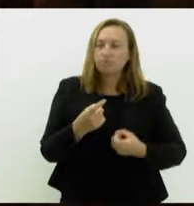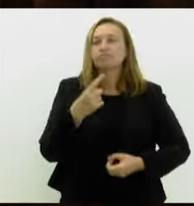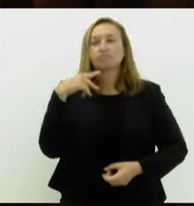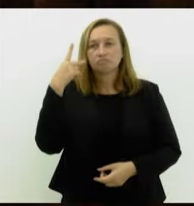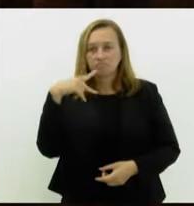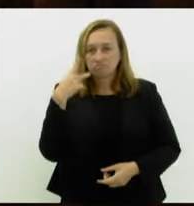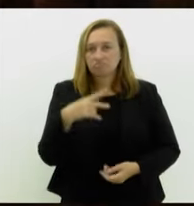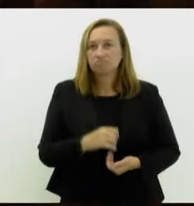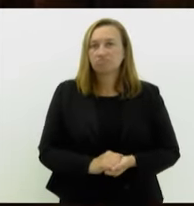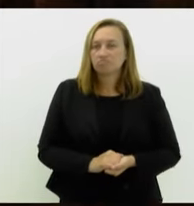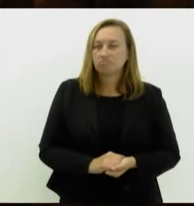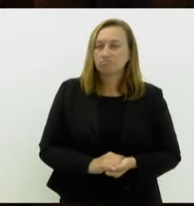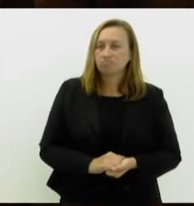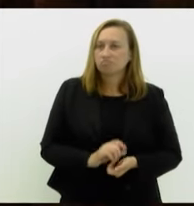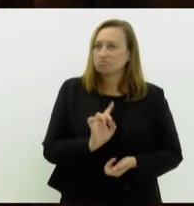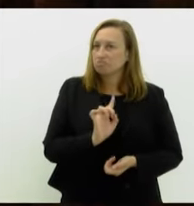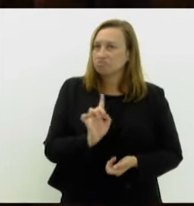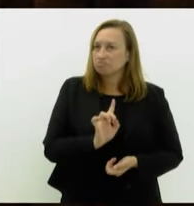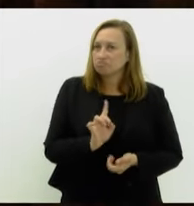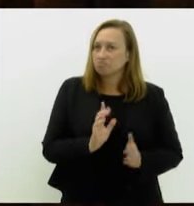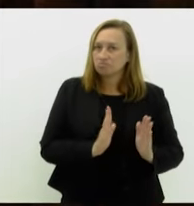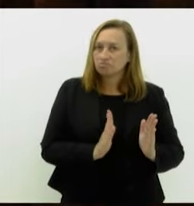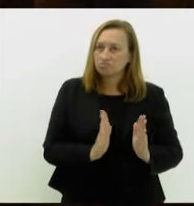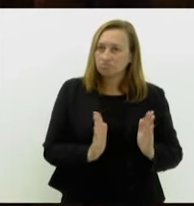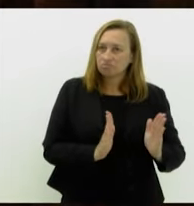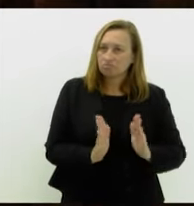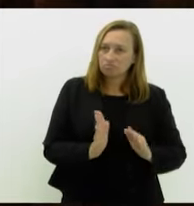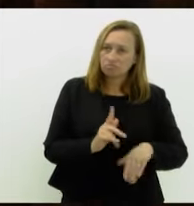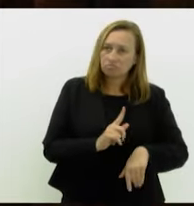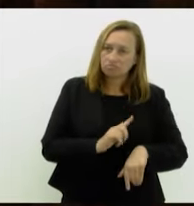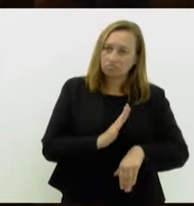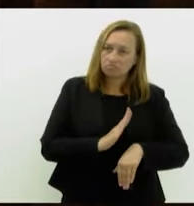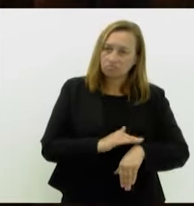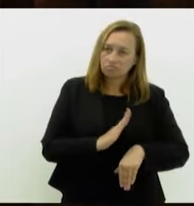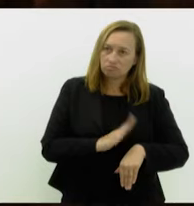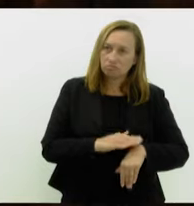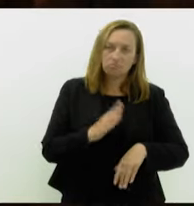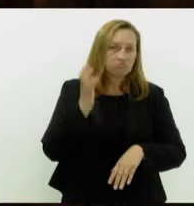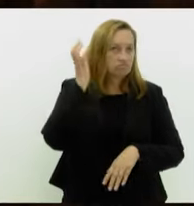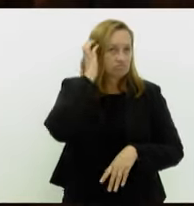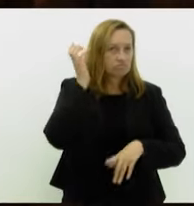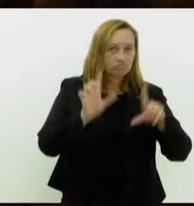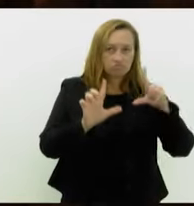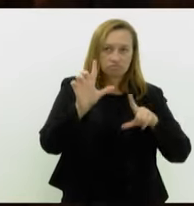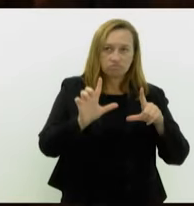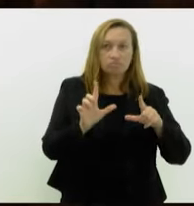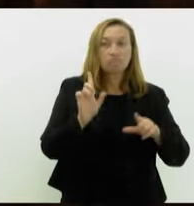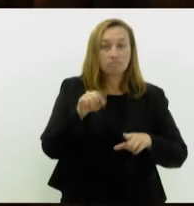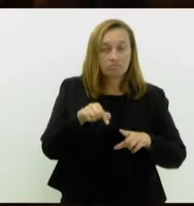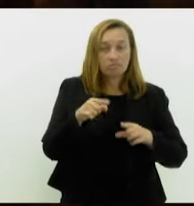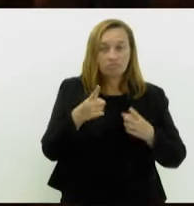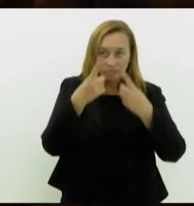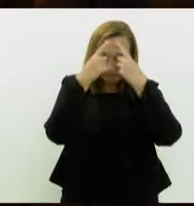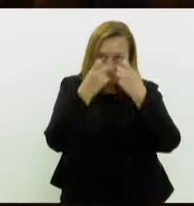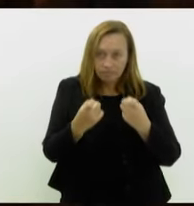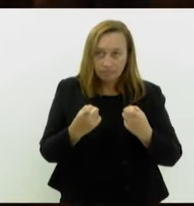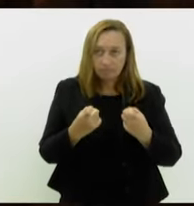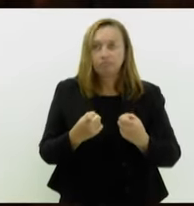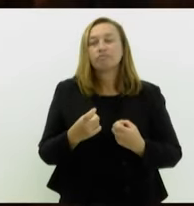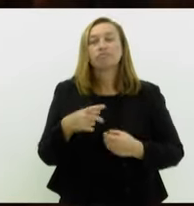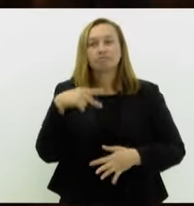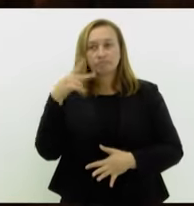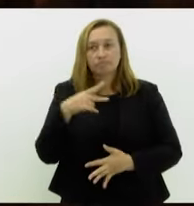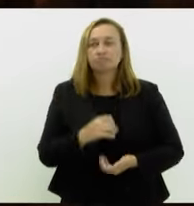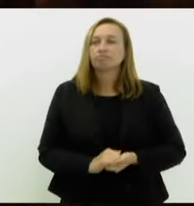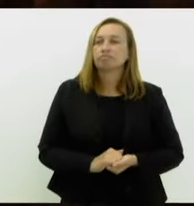política que não reservar o tempo da propaganda das mulheres é um ato de violência política e